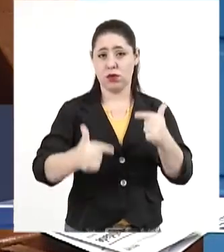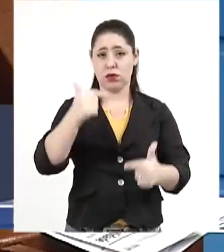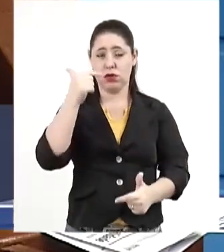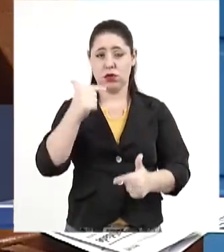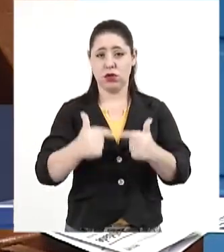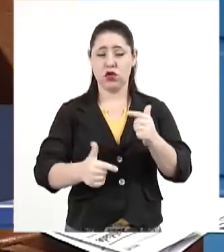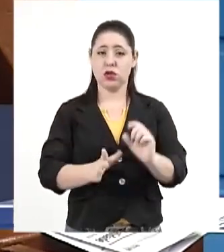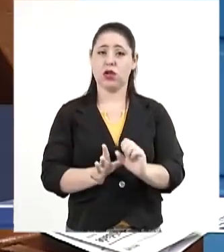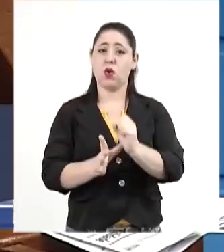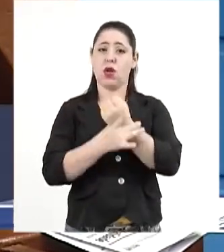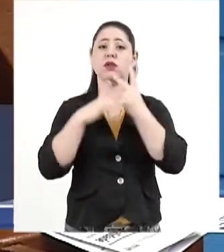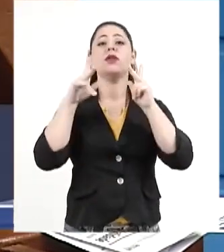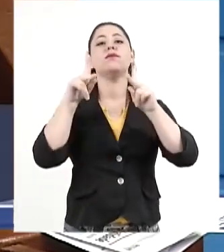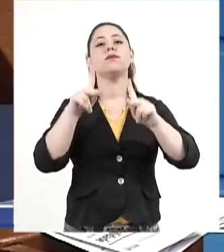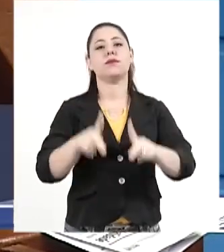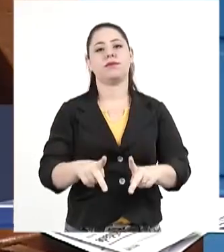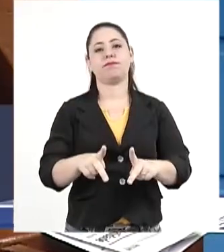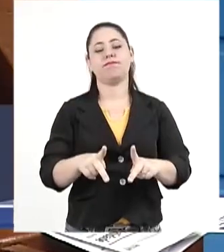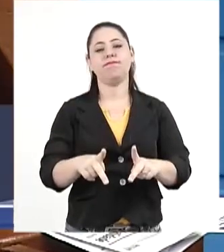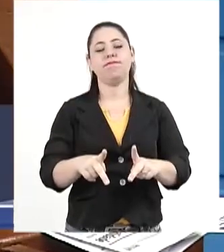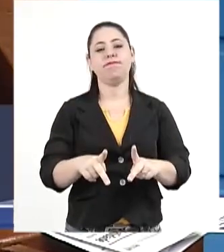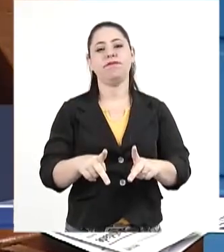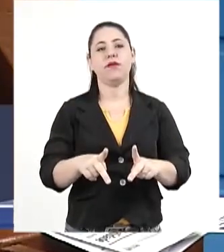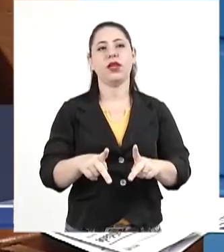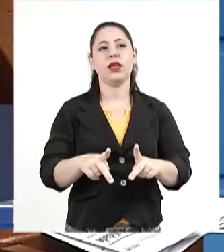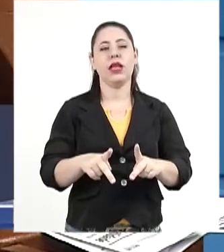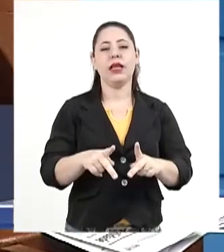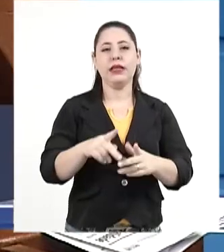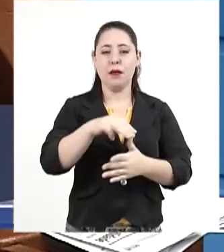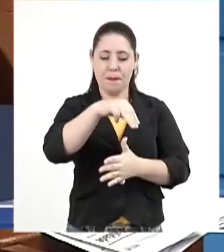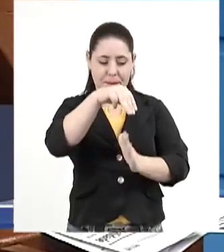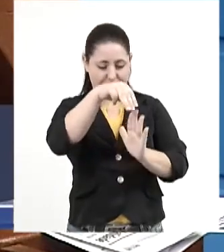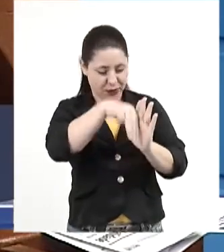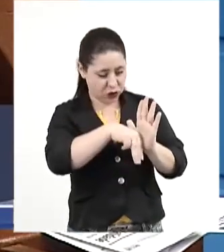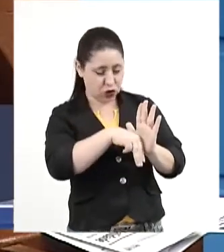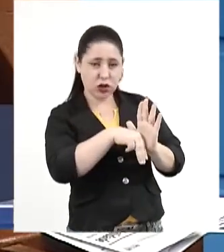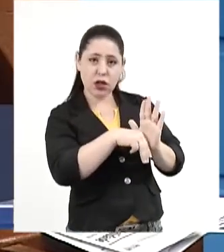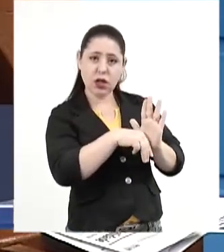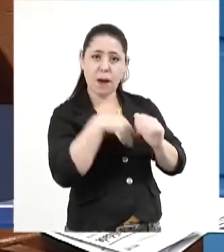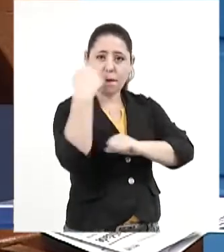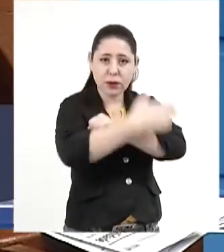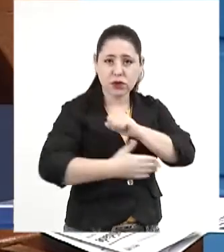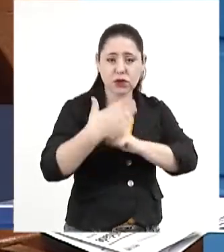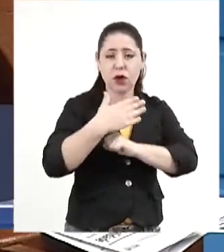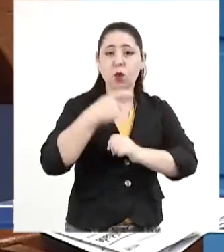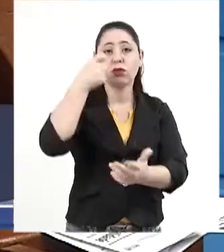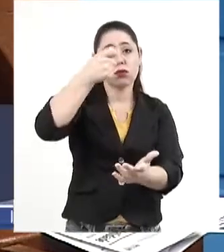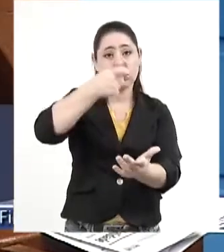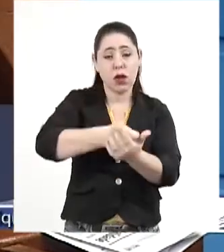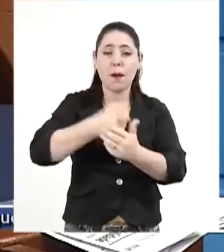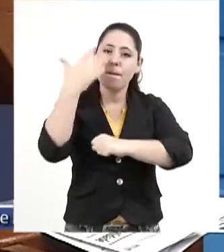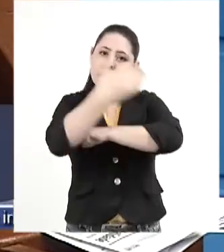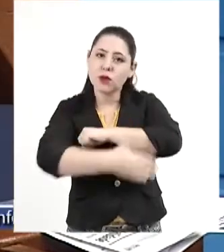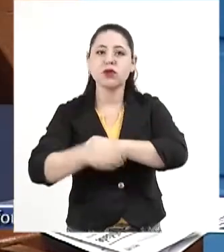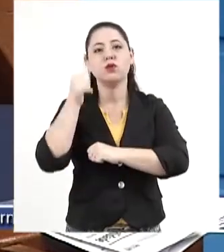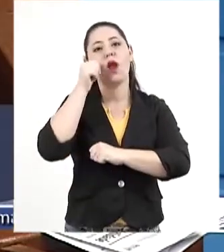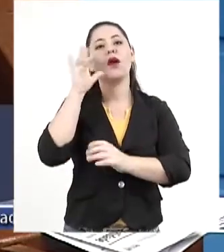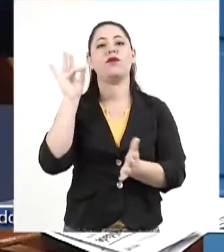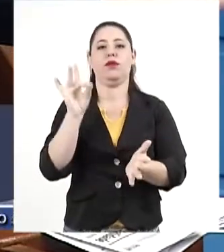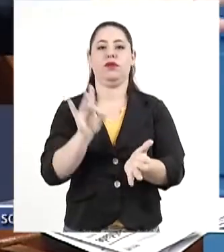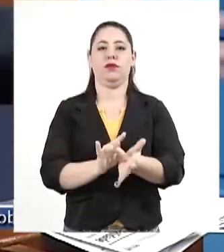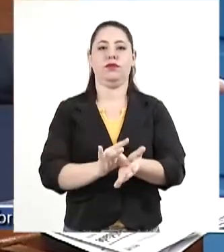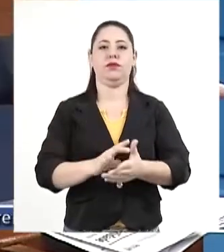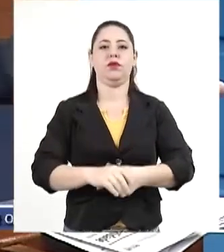de segurança pública, medidas protetivas que realmente funcionem e protejam as mulheres.